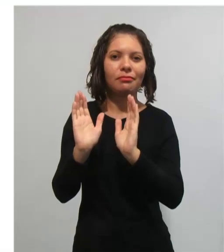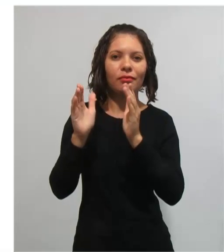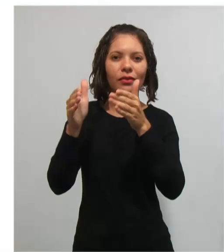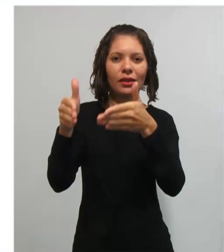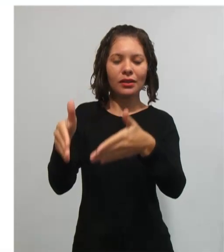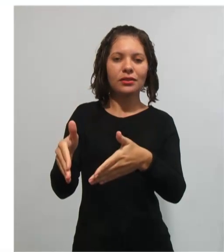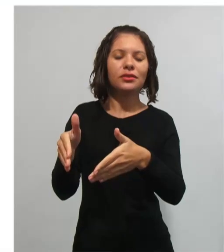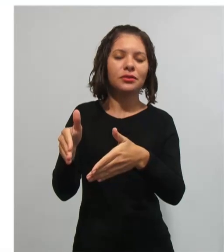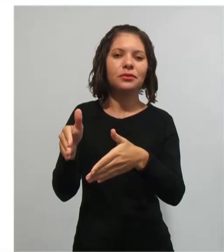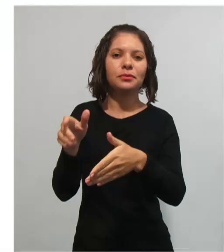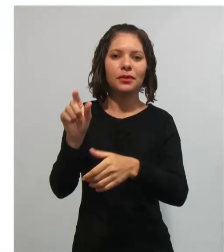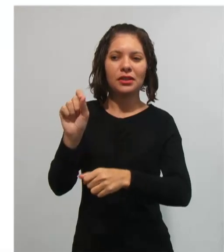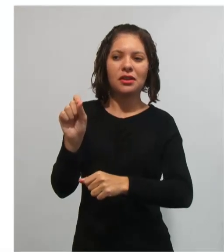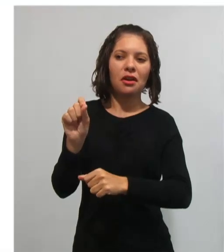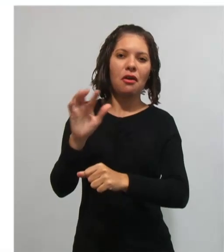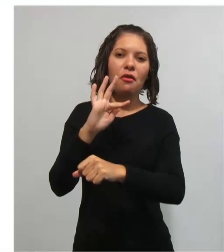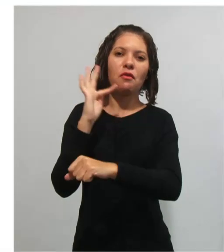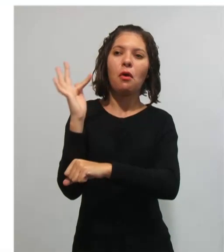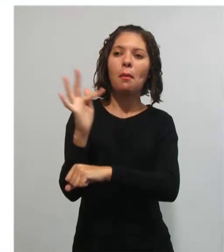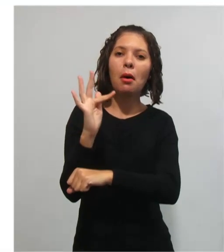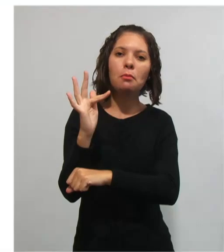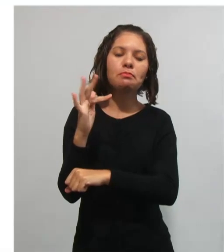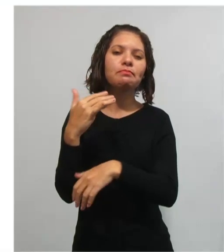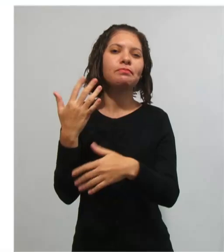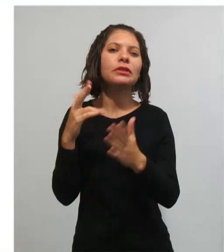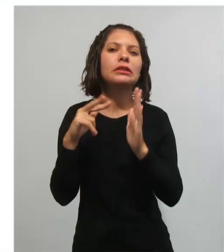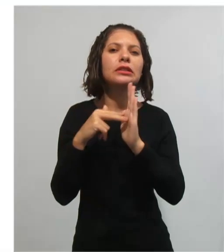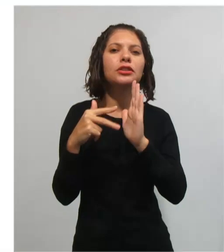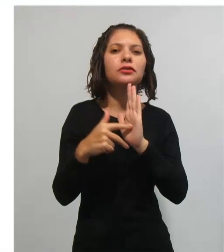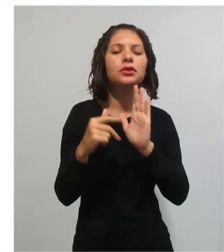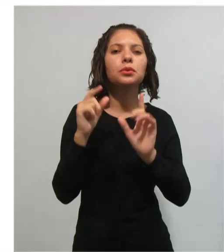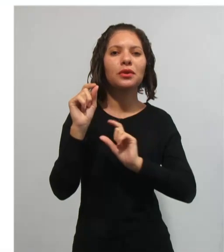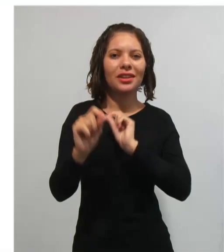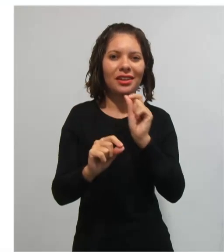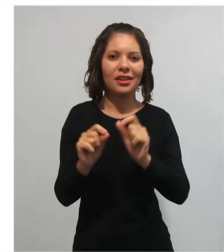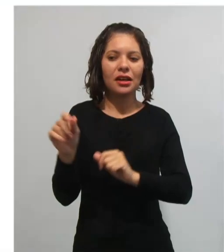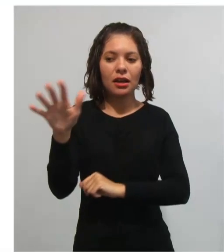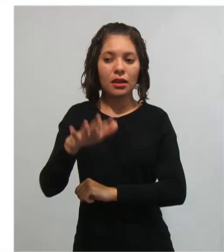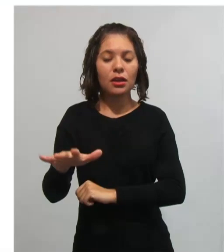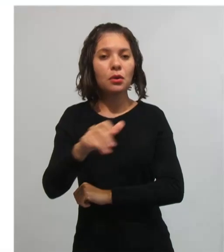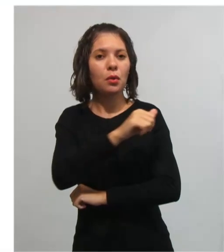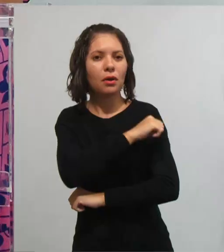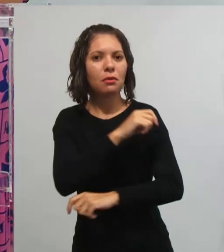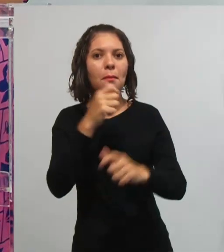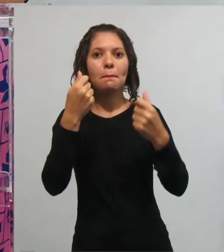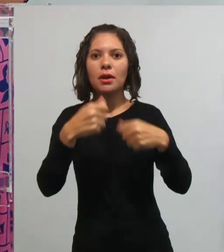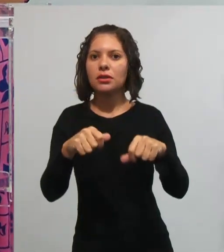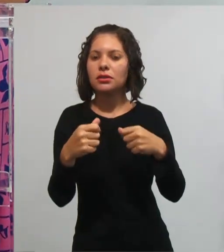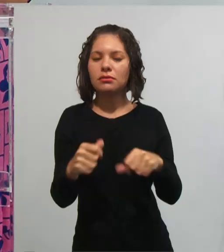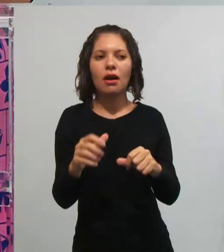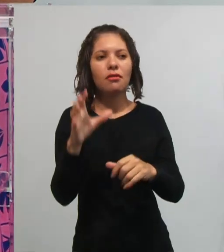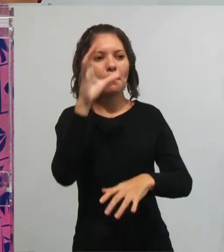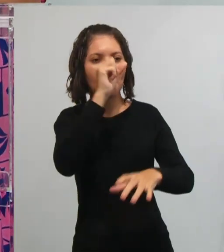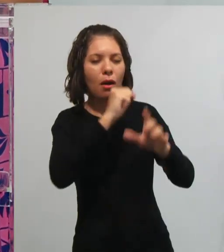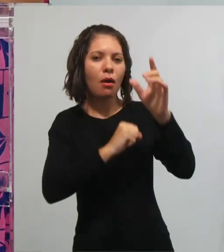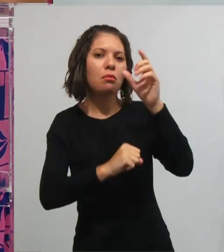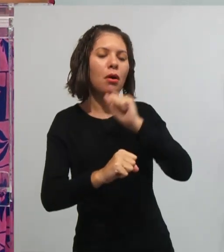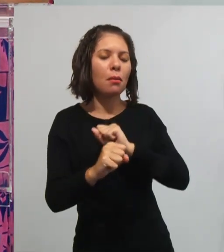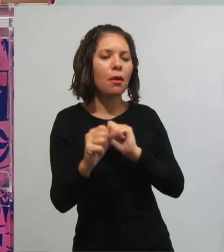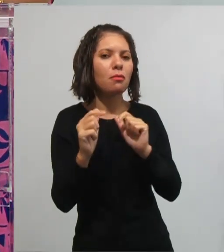que possivelmente vieram dessa herança do Ratio Studiorum, que foi amplamente divulgada no Brasil